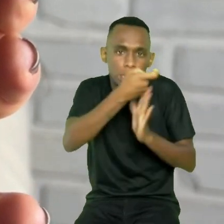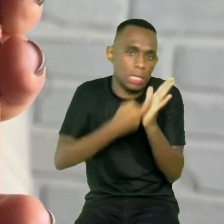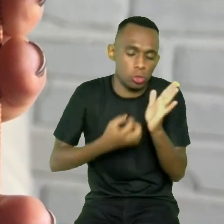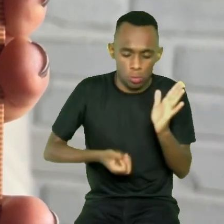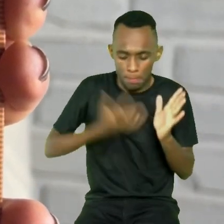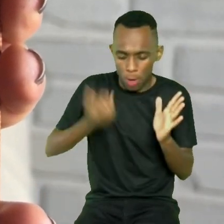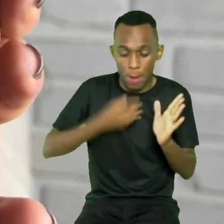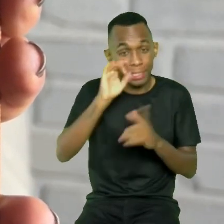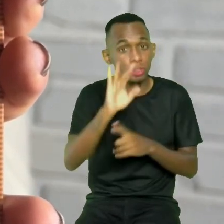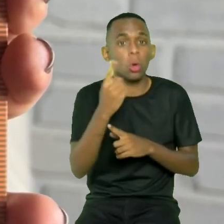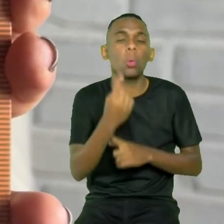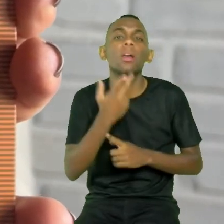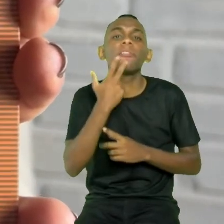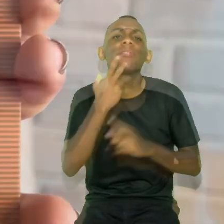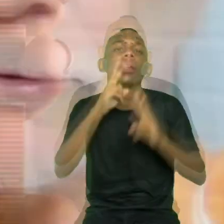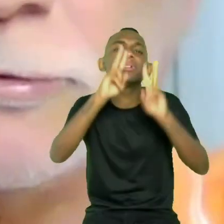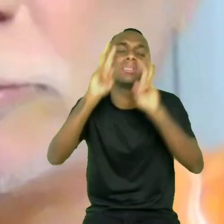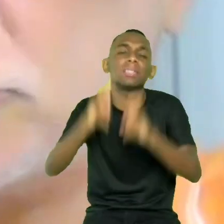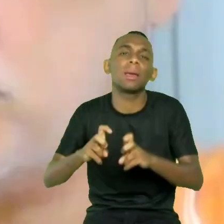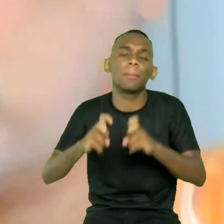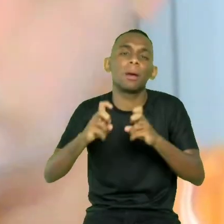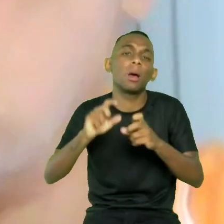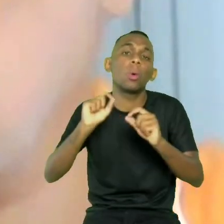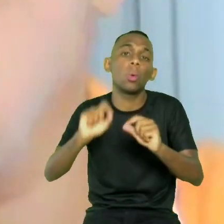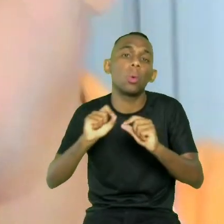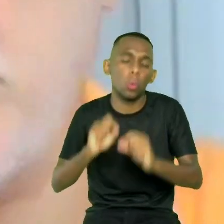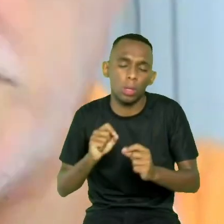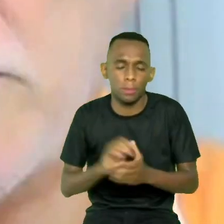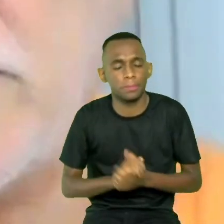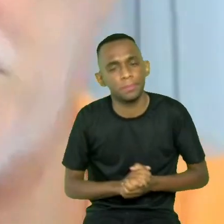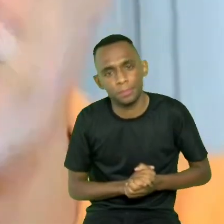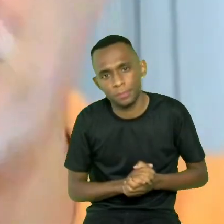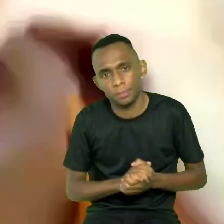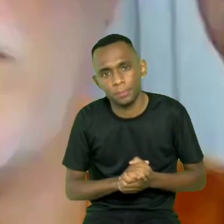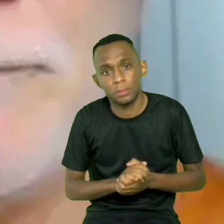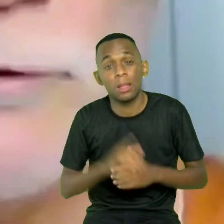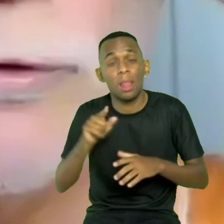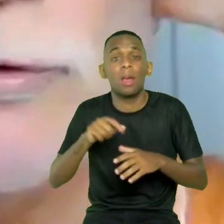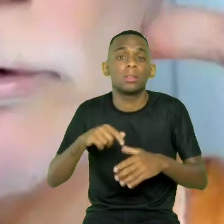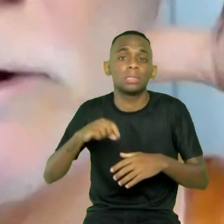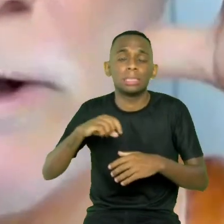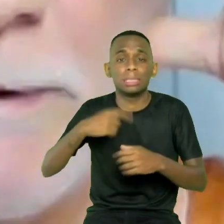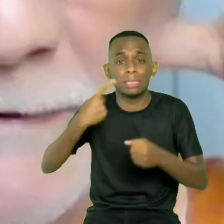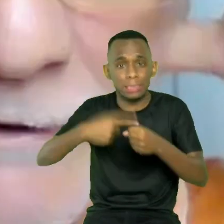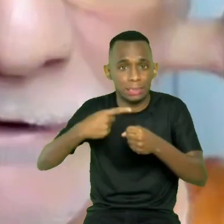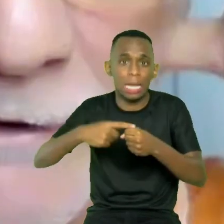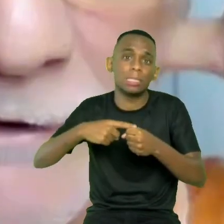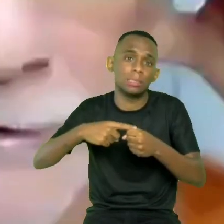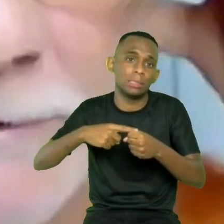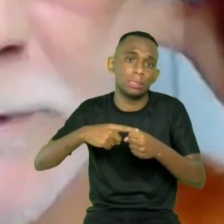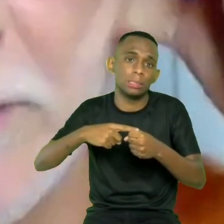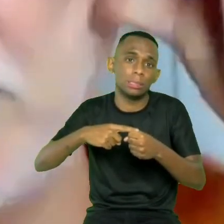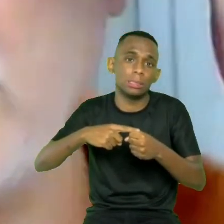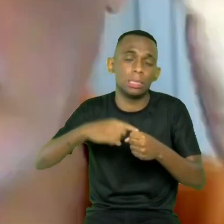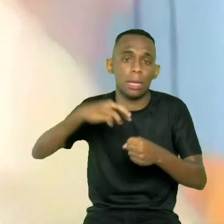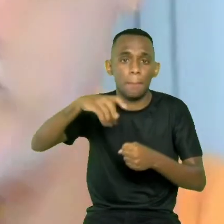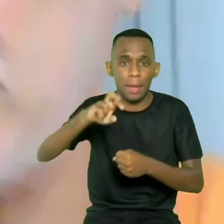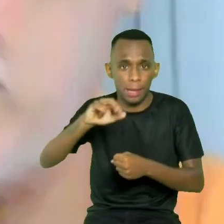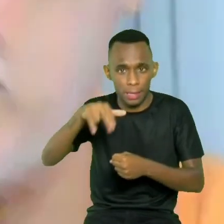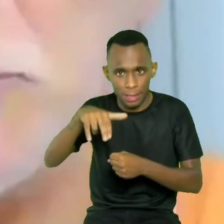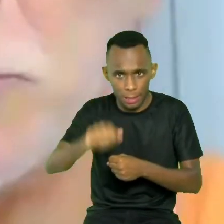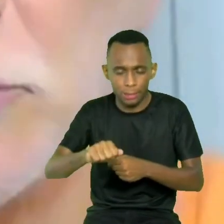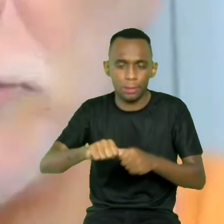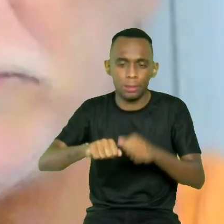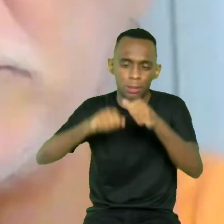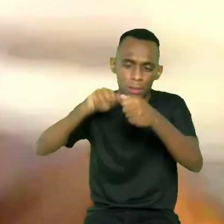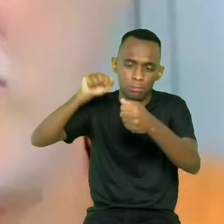que fala do desastre lá de Mariana, que afetou toda a bacia do Rio Doce.